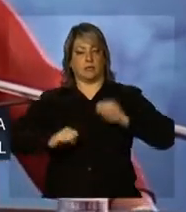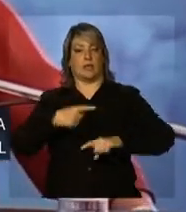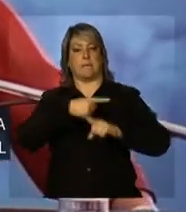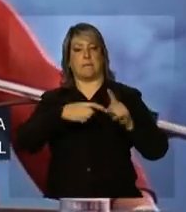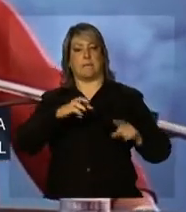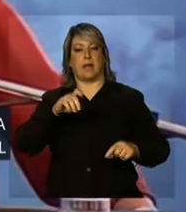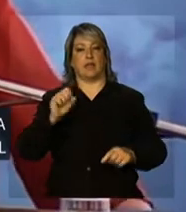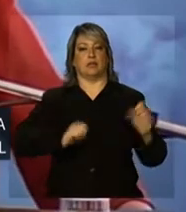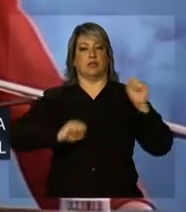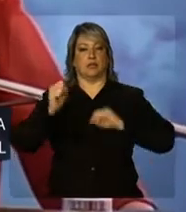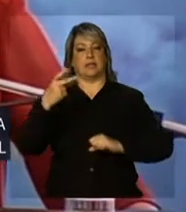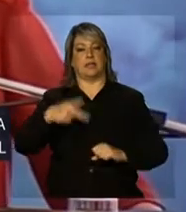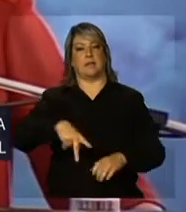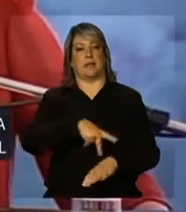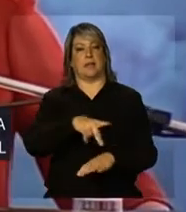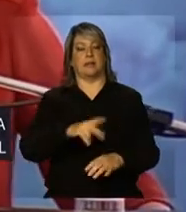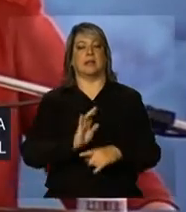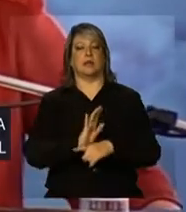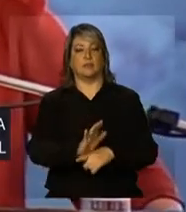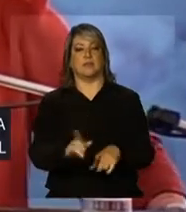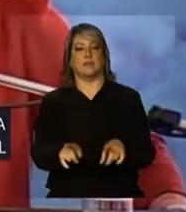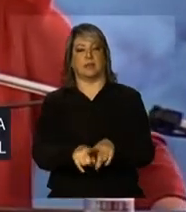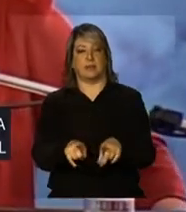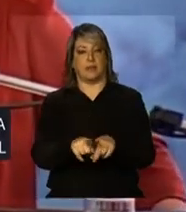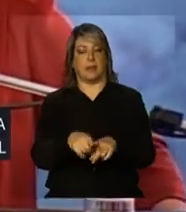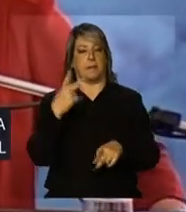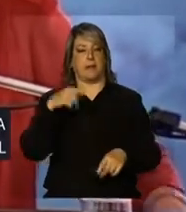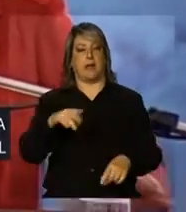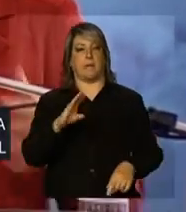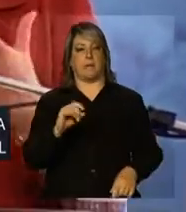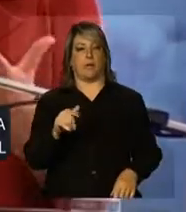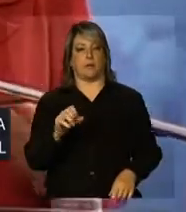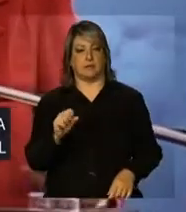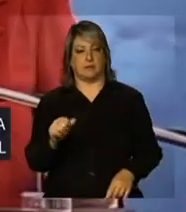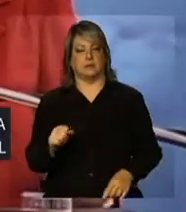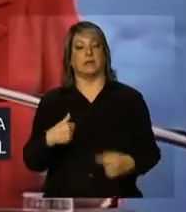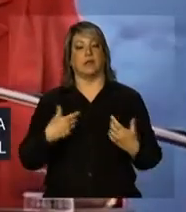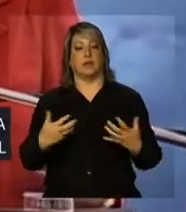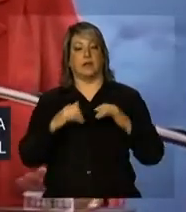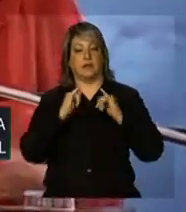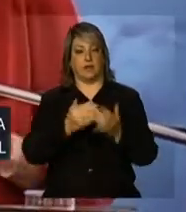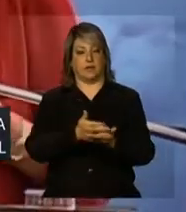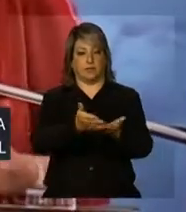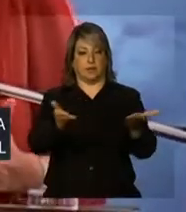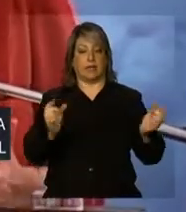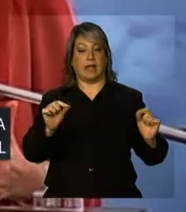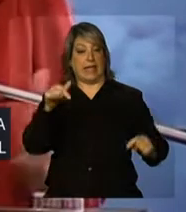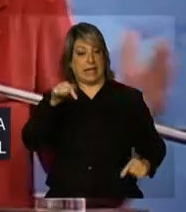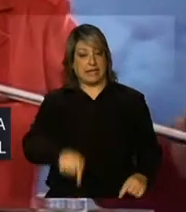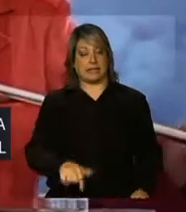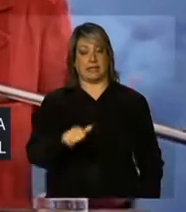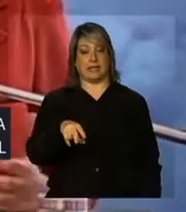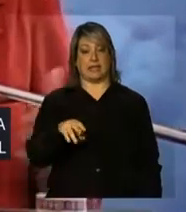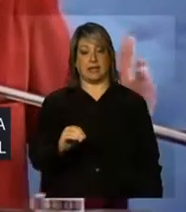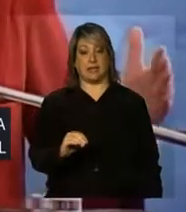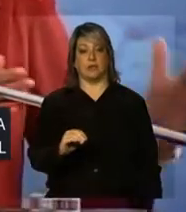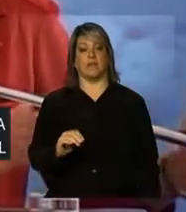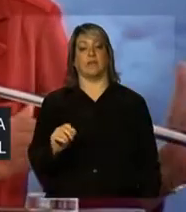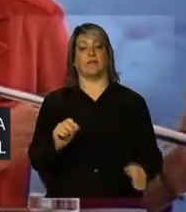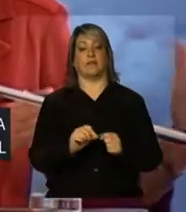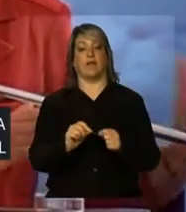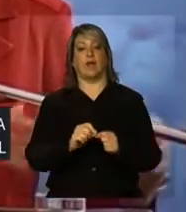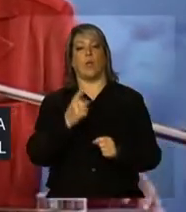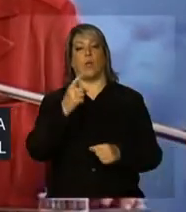médias indústrias desse país que contribuem também para as bolsas eu queria dizer para os senhores que este ano faz